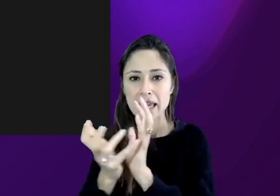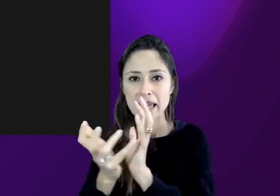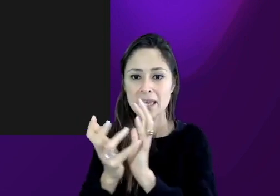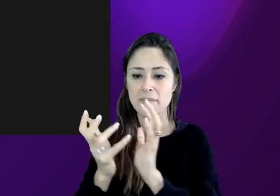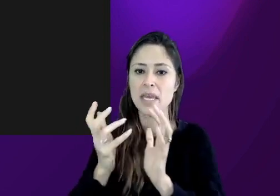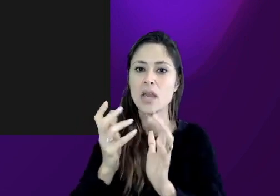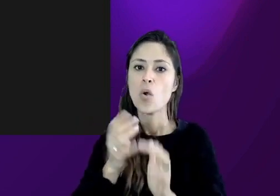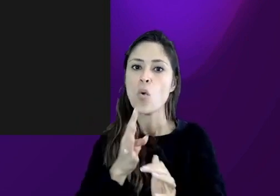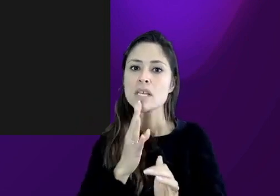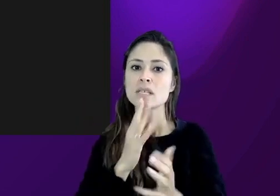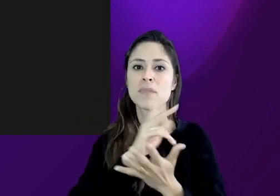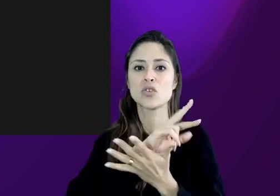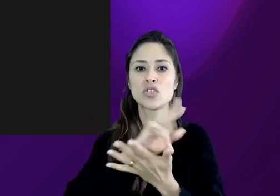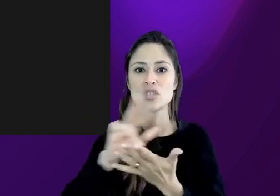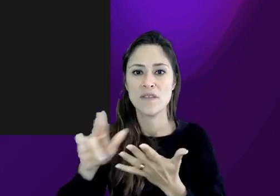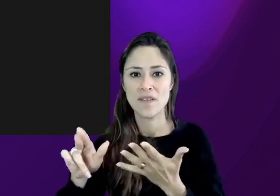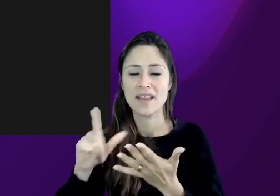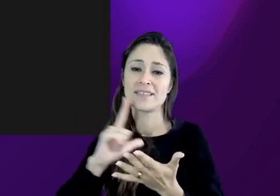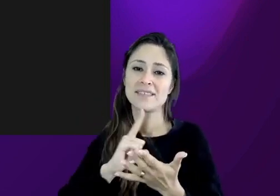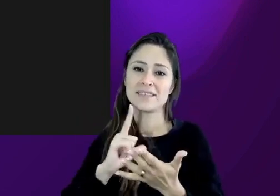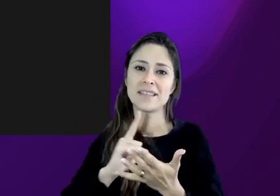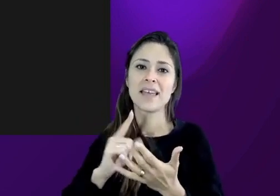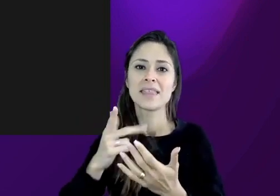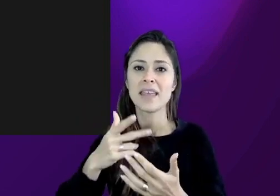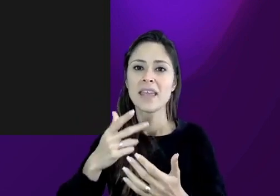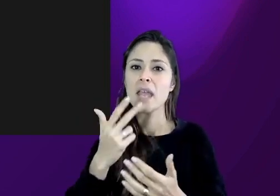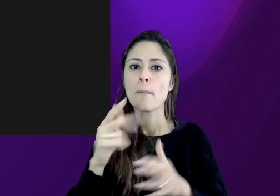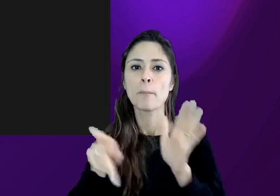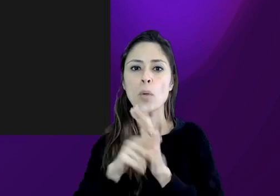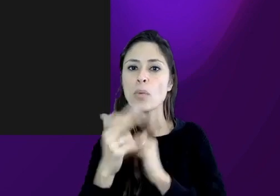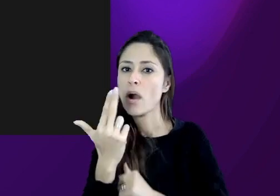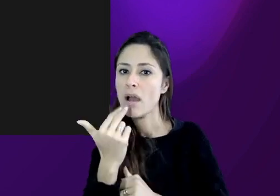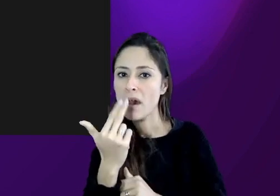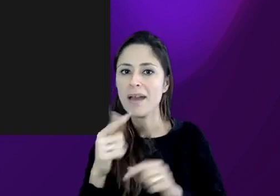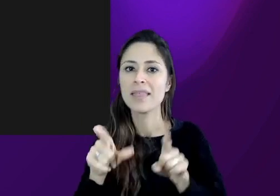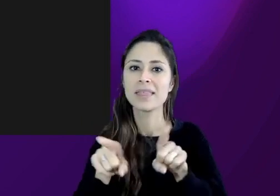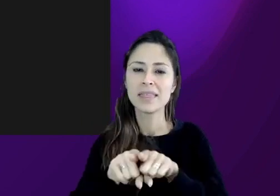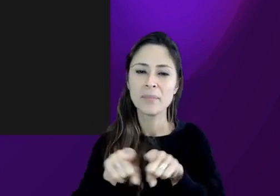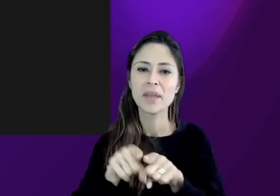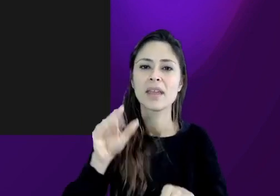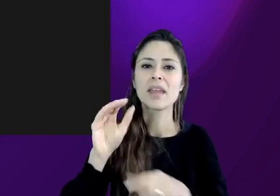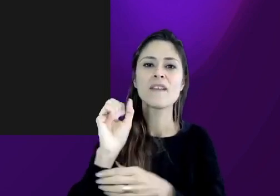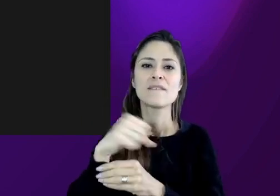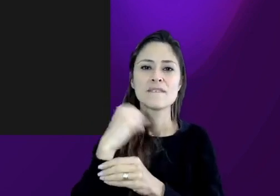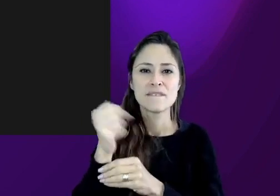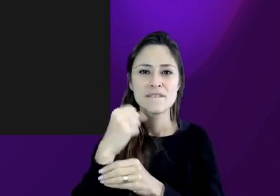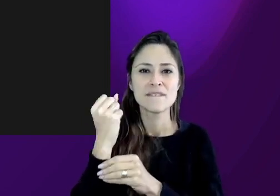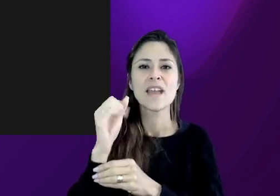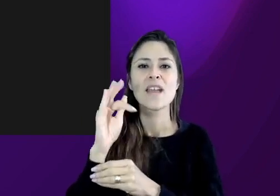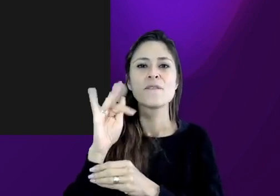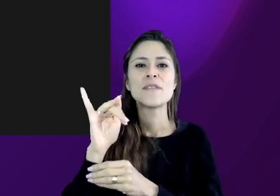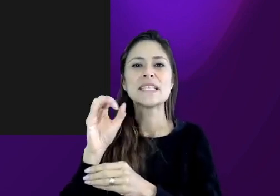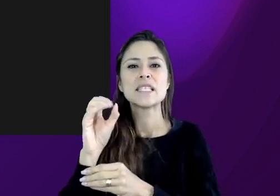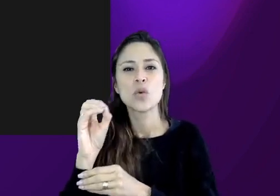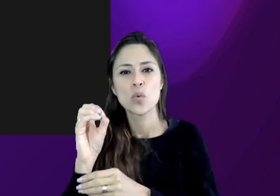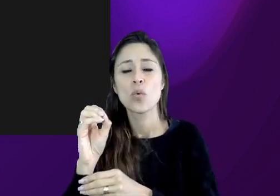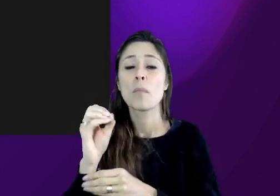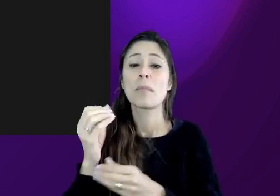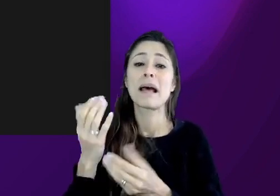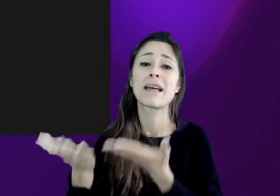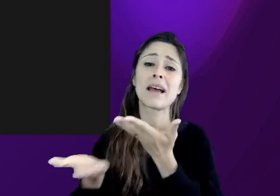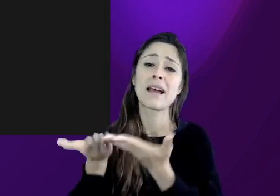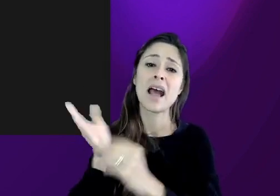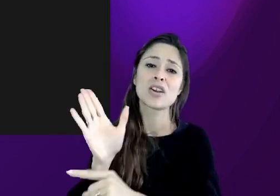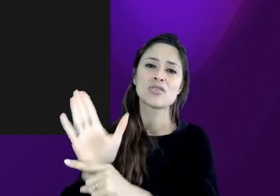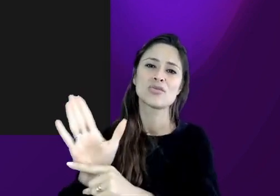o pessoal da parte nutricional junto, fisioterapia, trabalhando e preparando esse paciente, visto que a gente